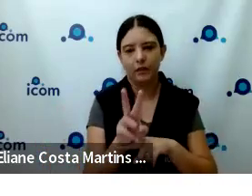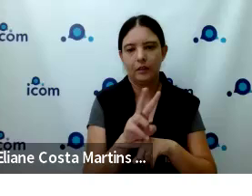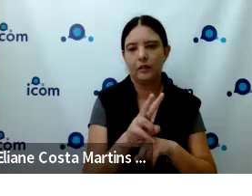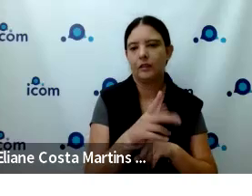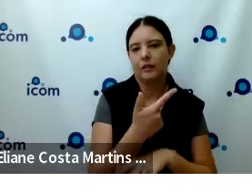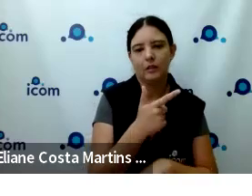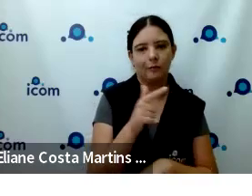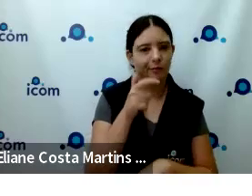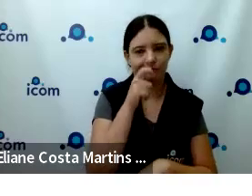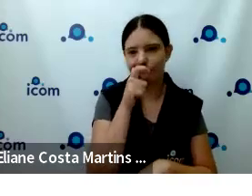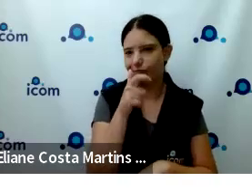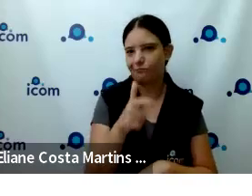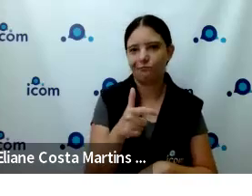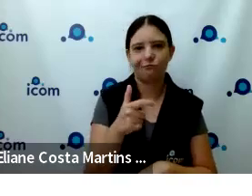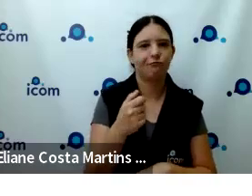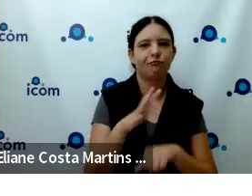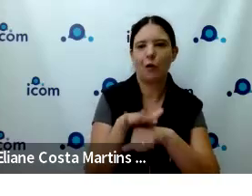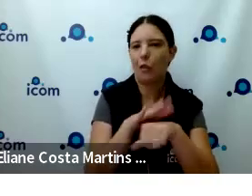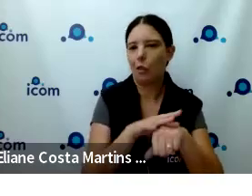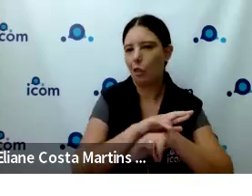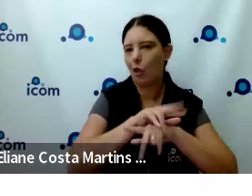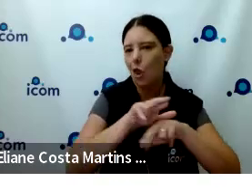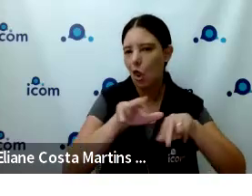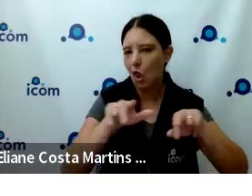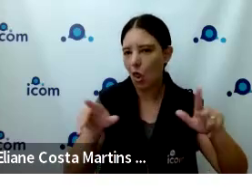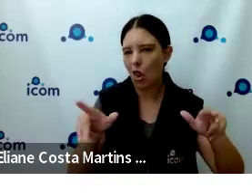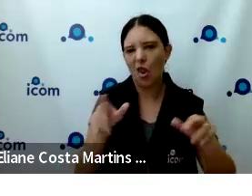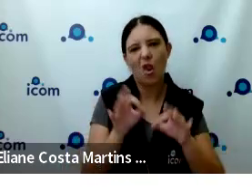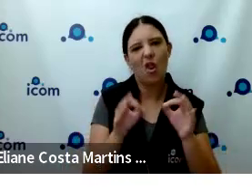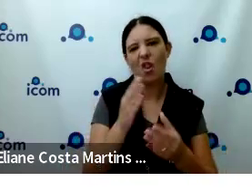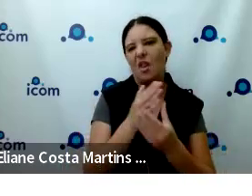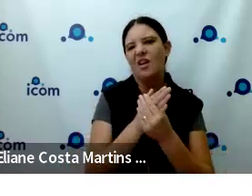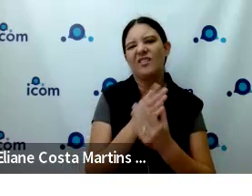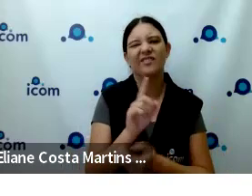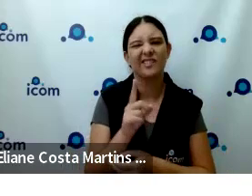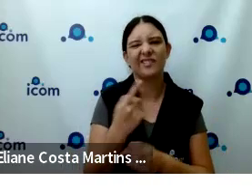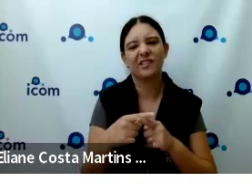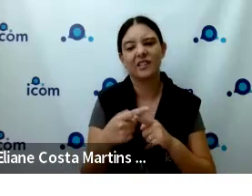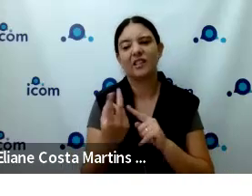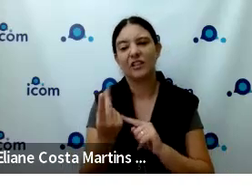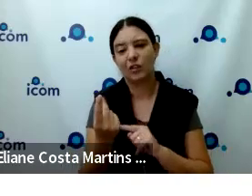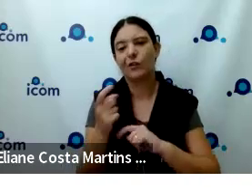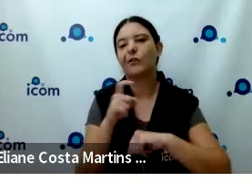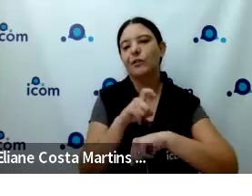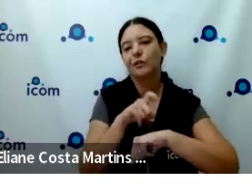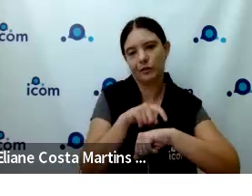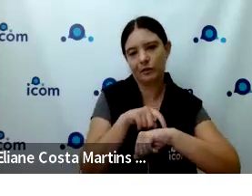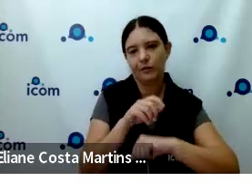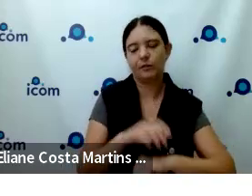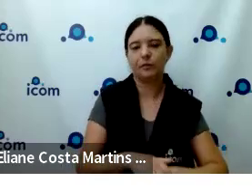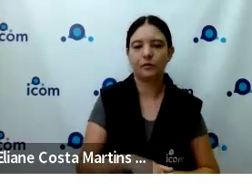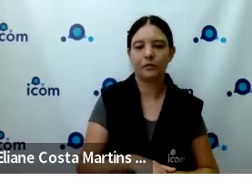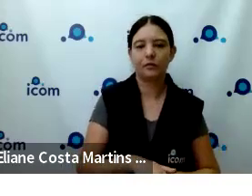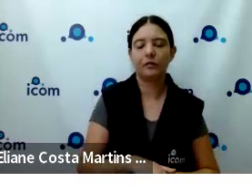têm interesse em numerosas ações judiciais. Custaria dinheiro e tempo.